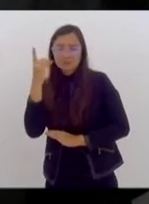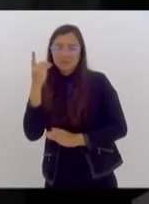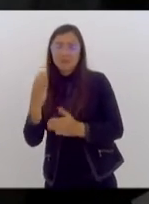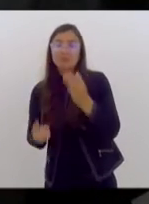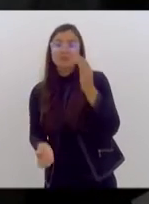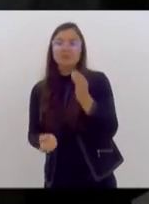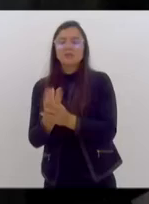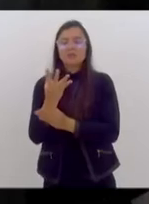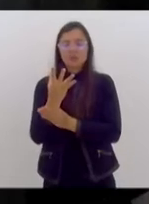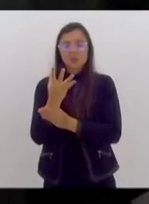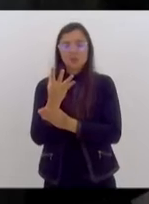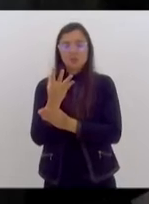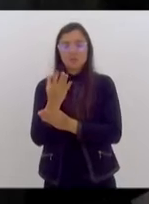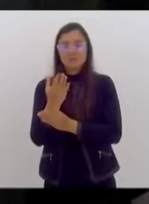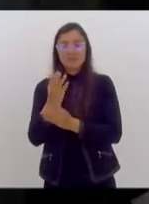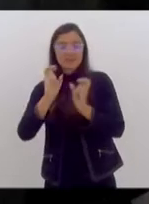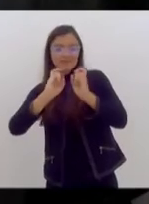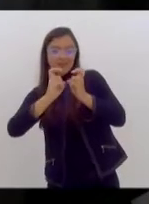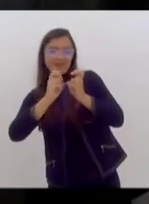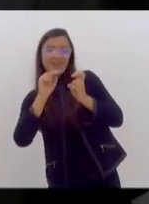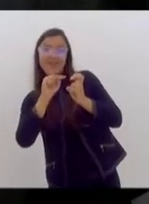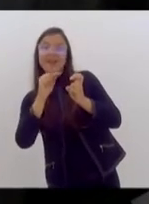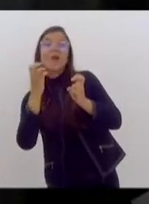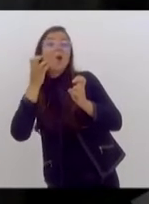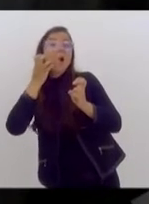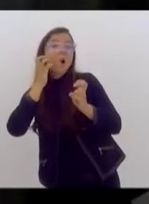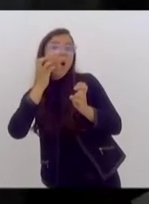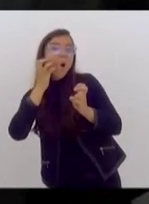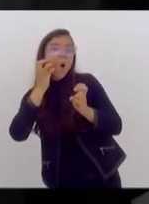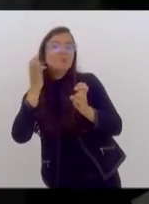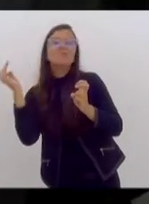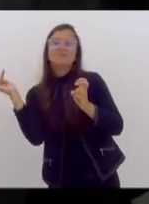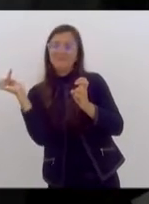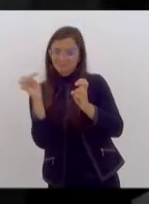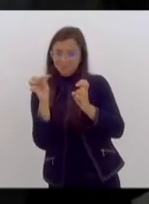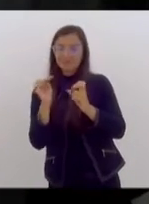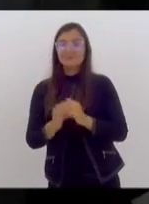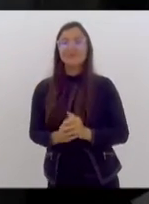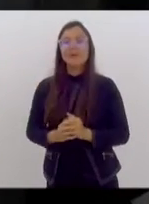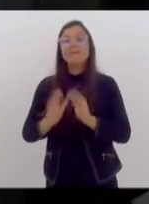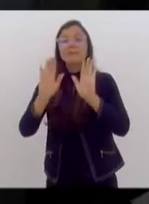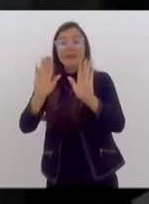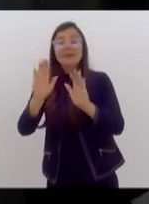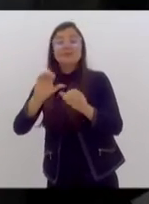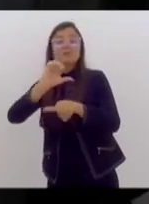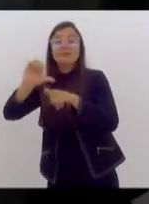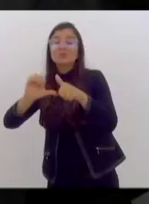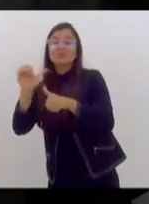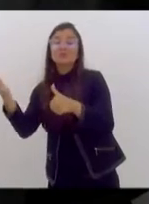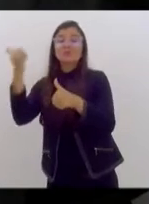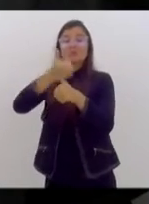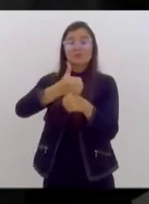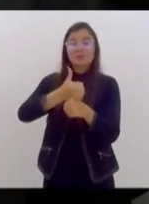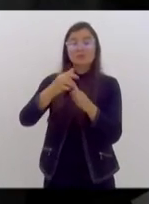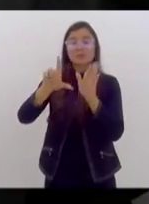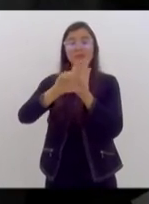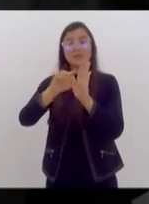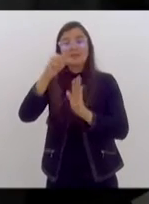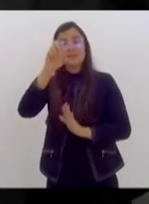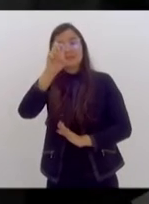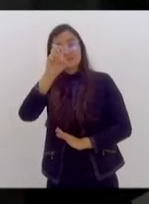o vagão Rosa ela foi alterada pela lei 72 50 de 2016